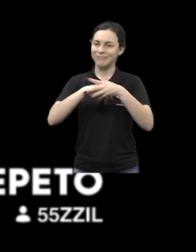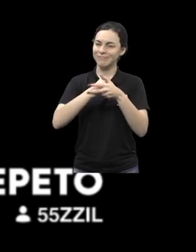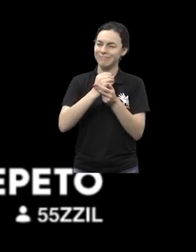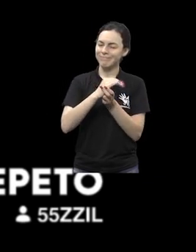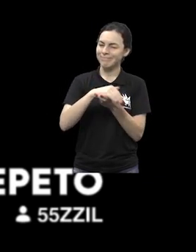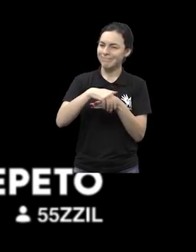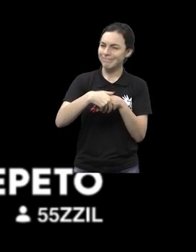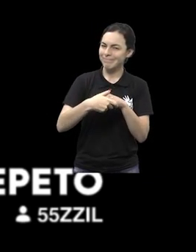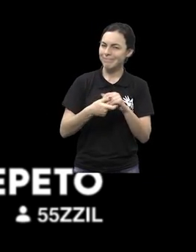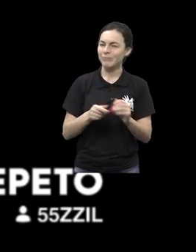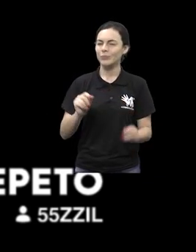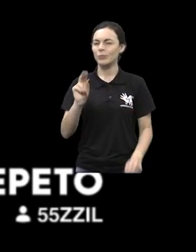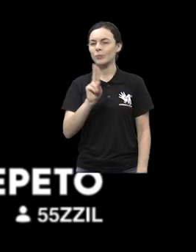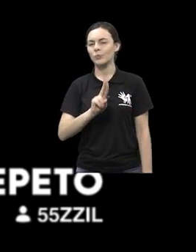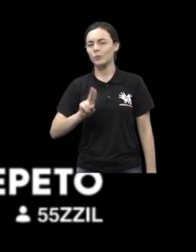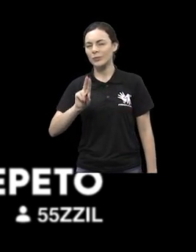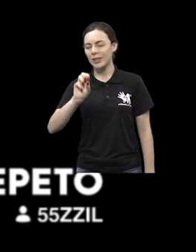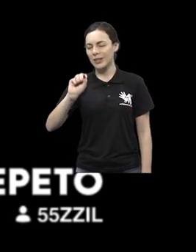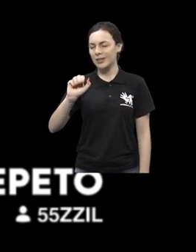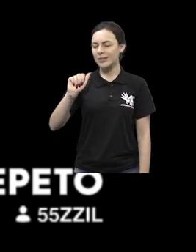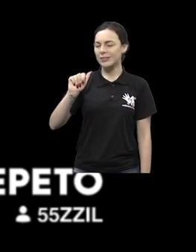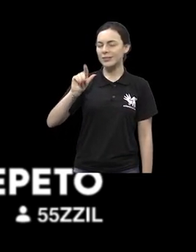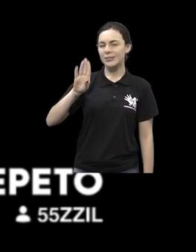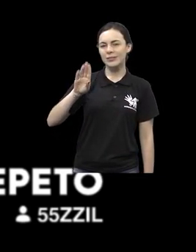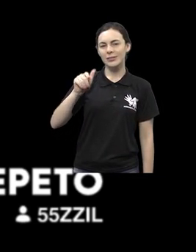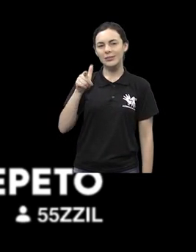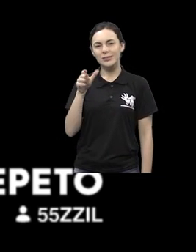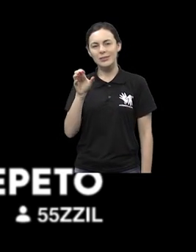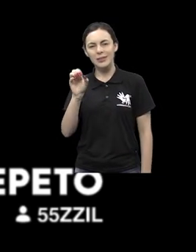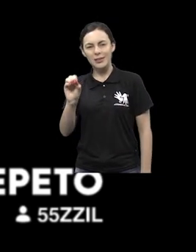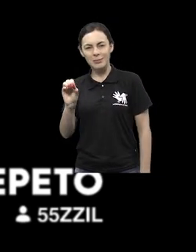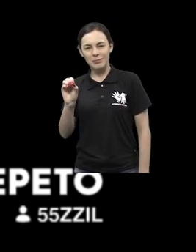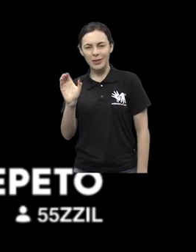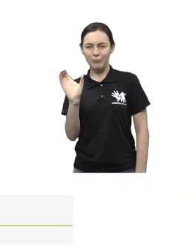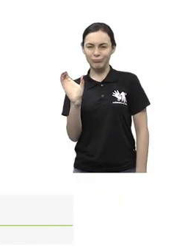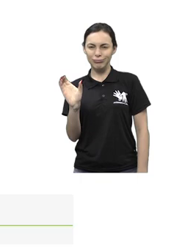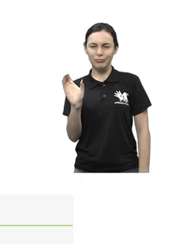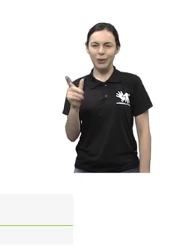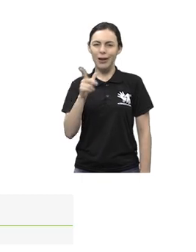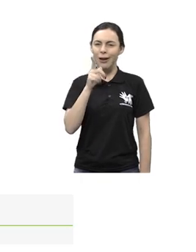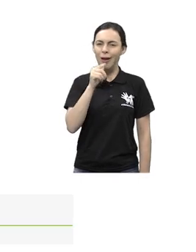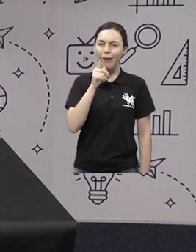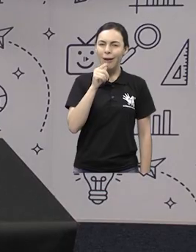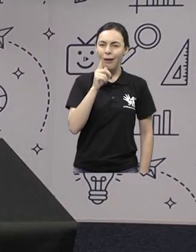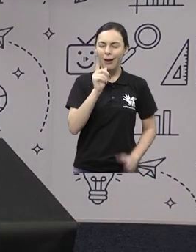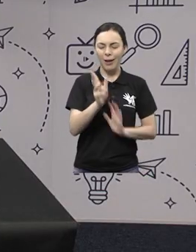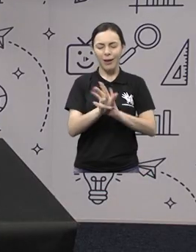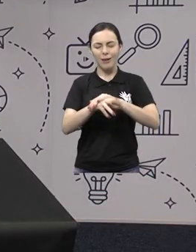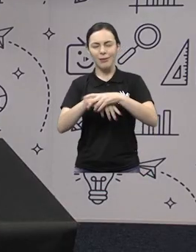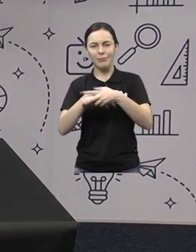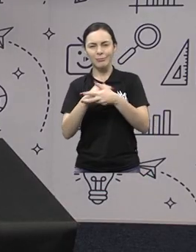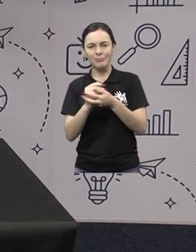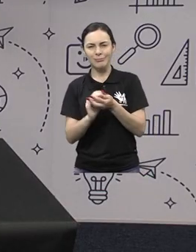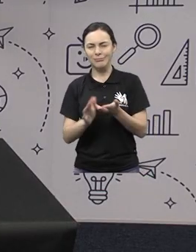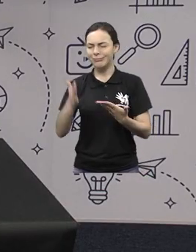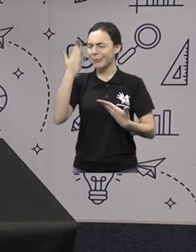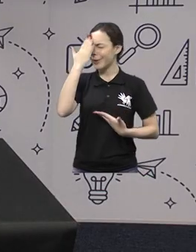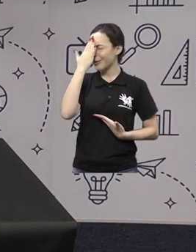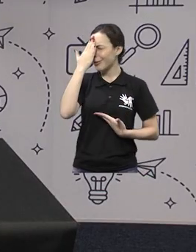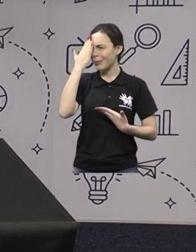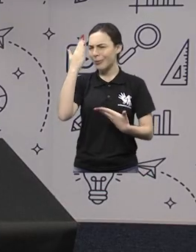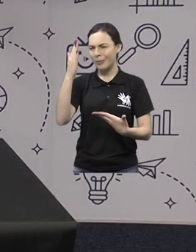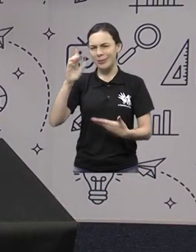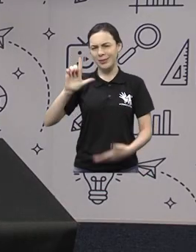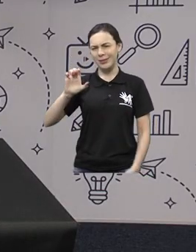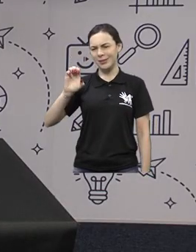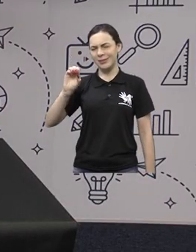as nossas mãos com sabão, água. Isso, muito obrigada, Léo, pela